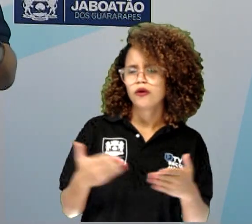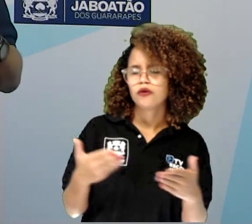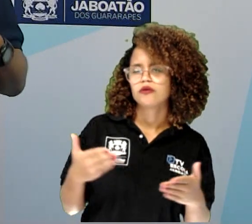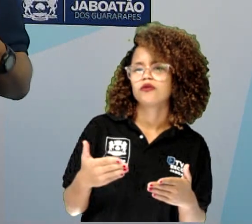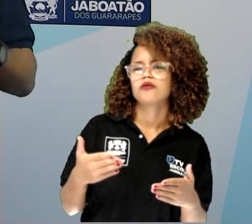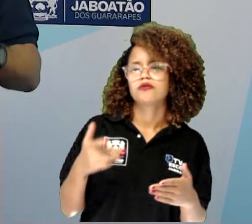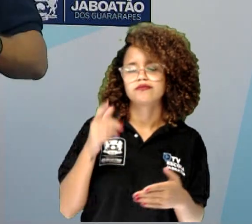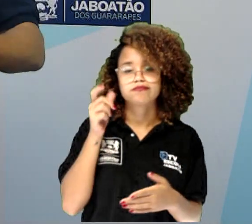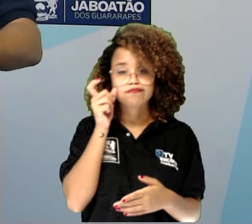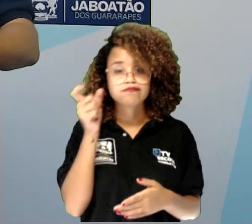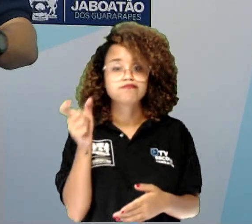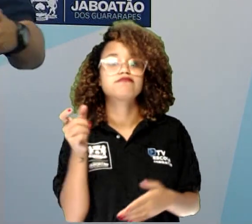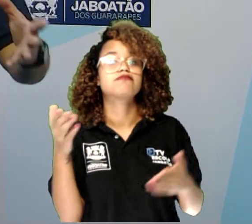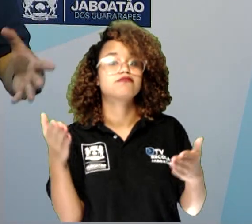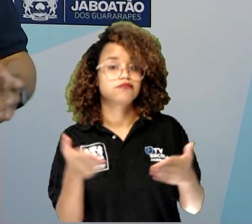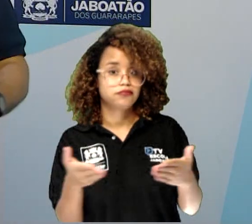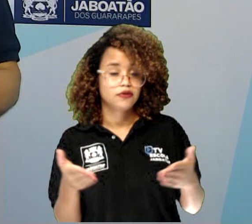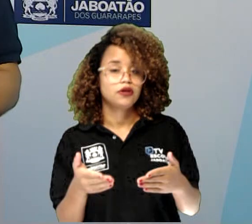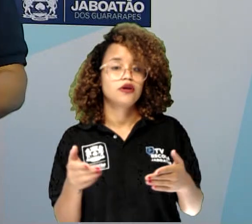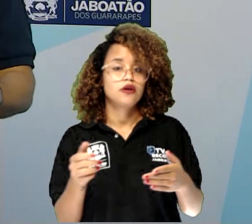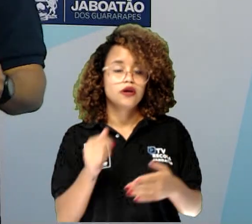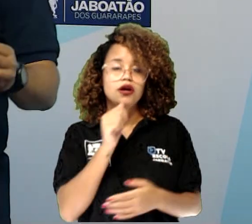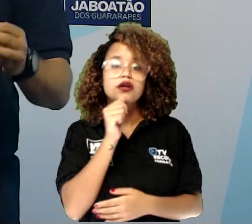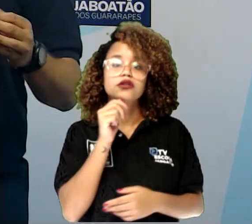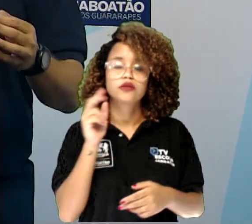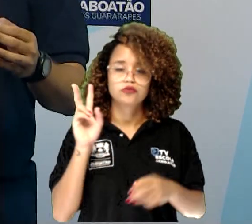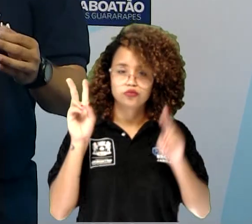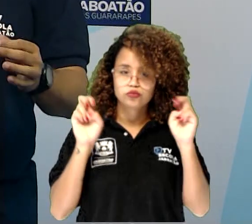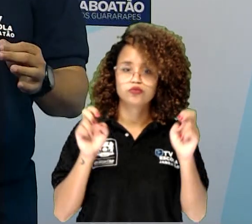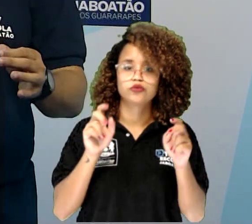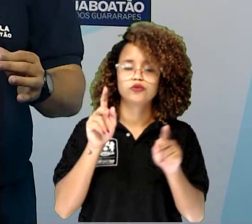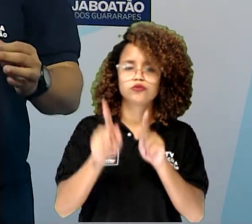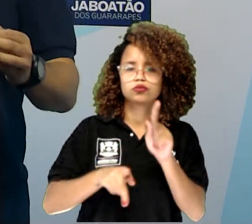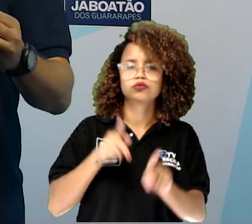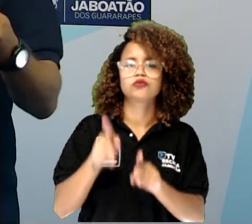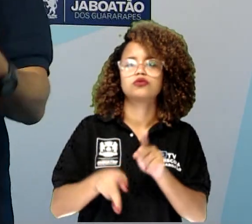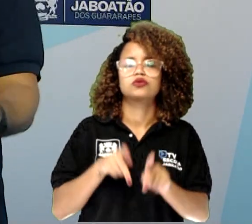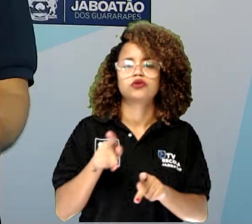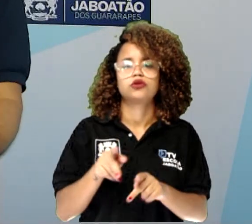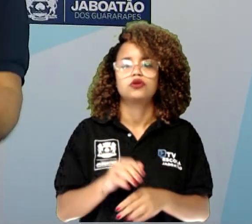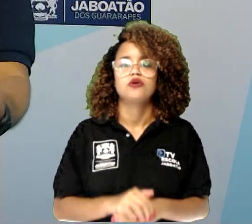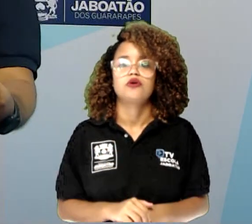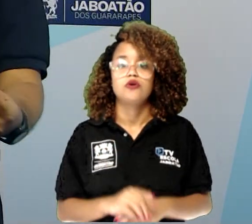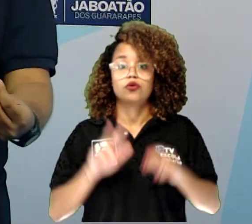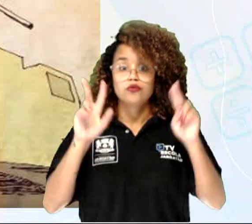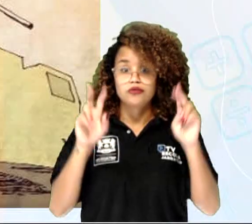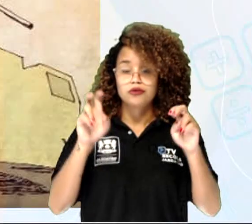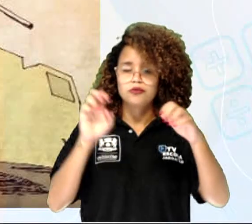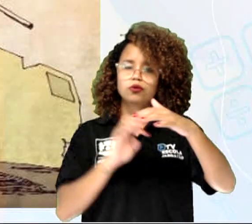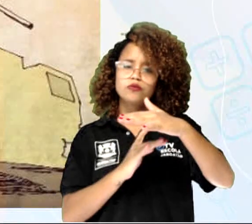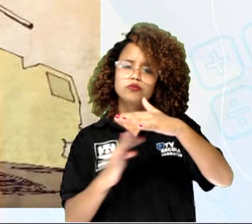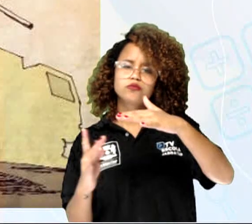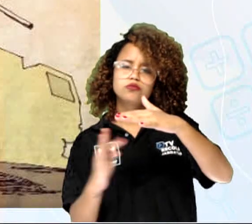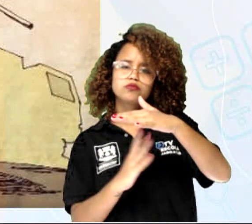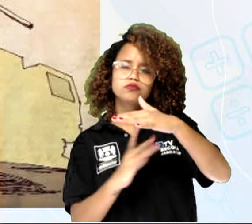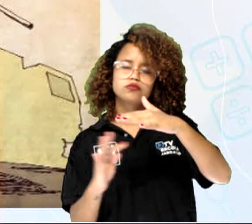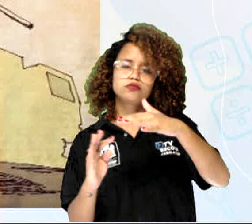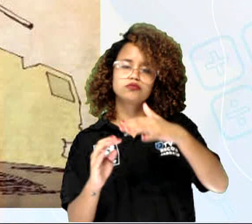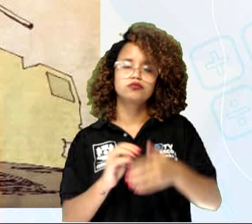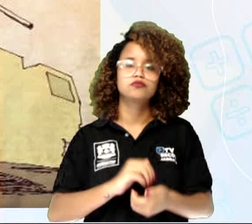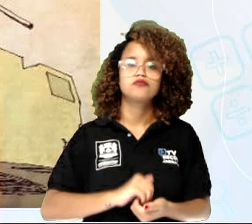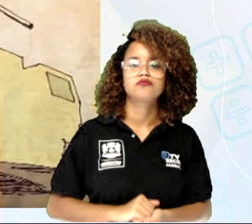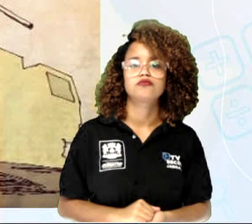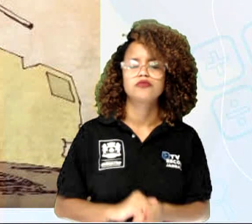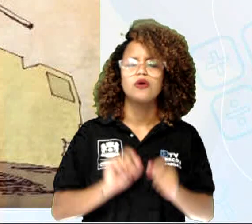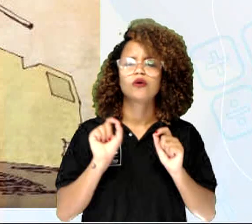a gente vai falar, ainda dentro do assunto população, de um tema chamado de migrações. As migrações